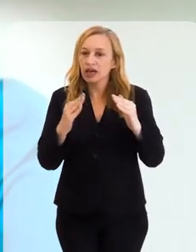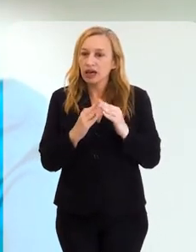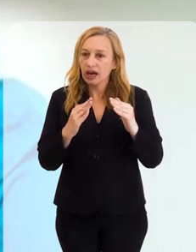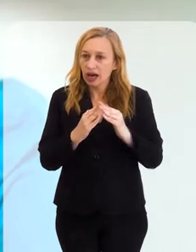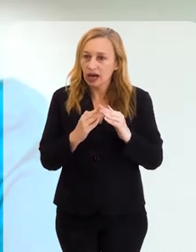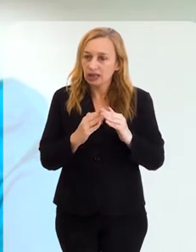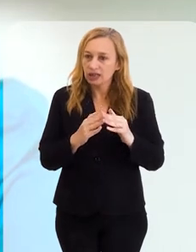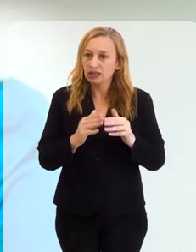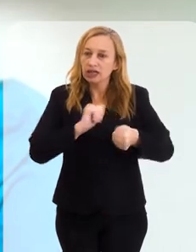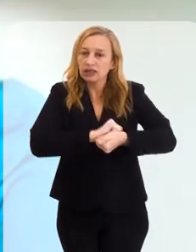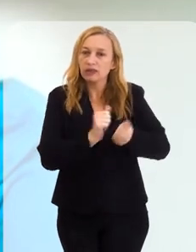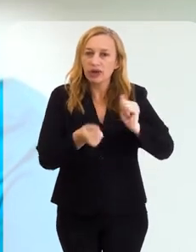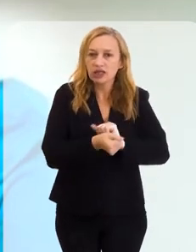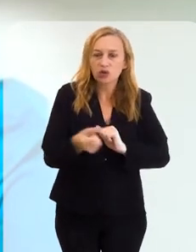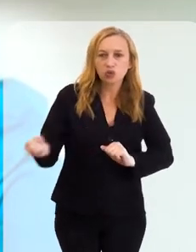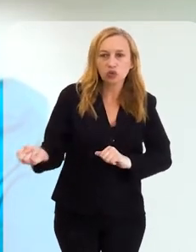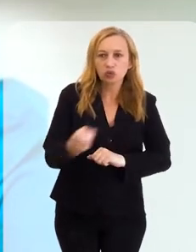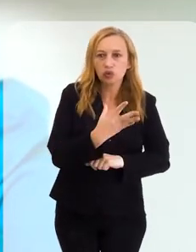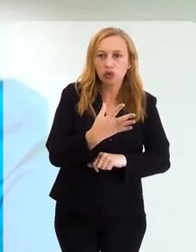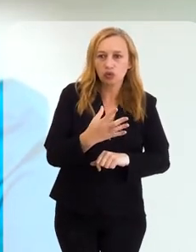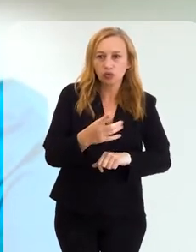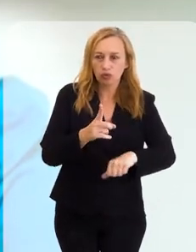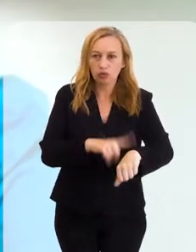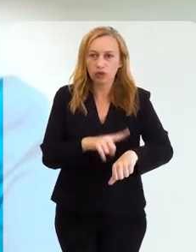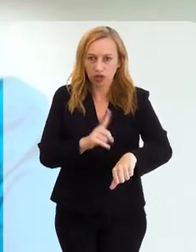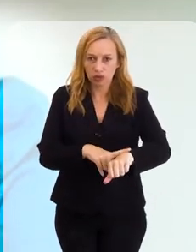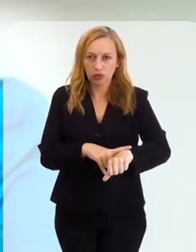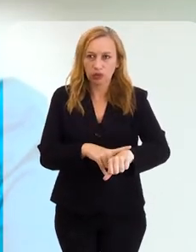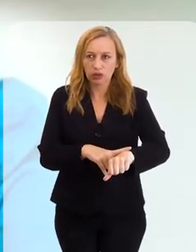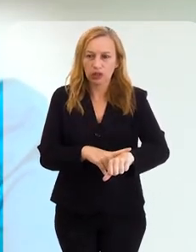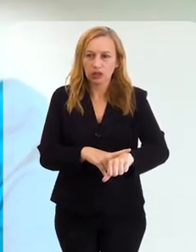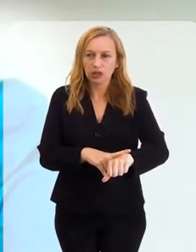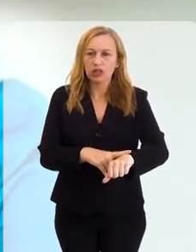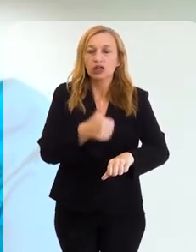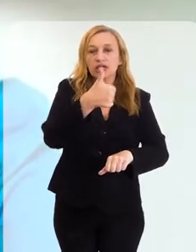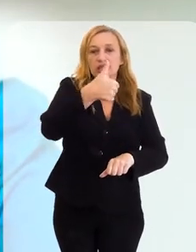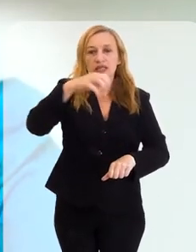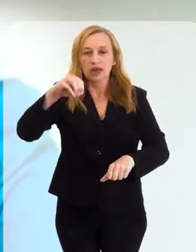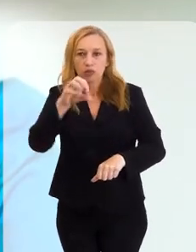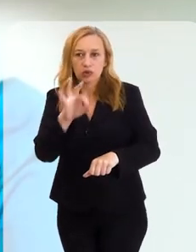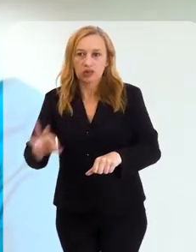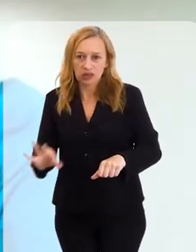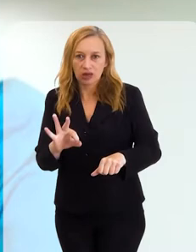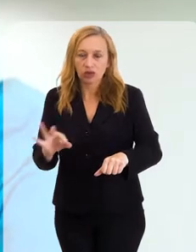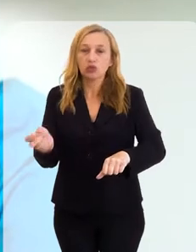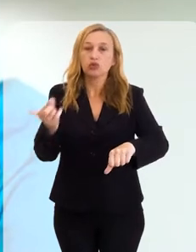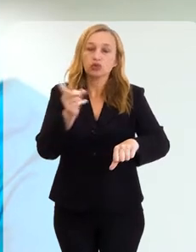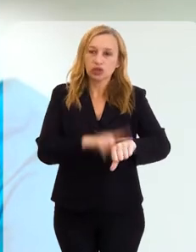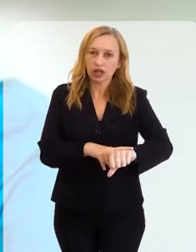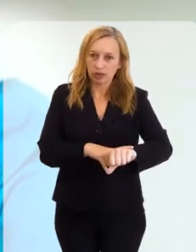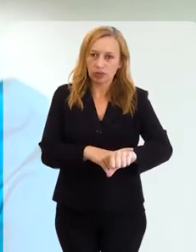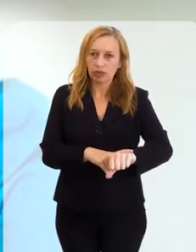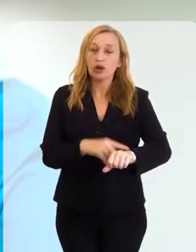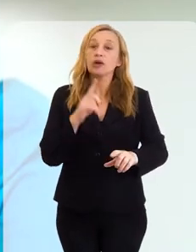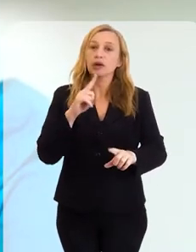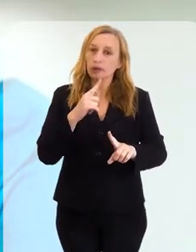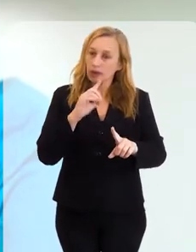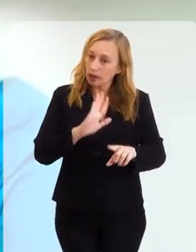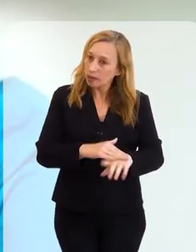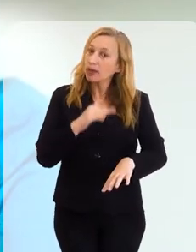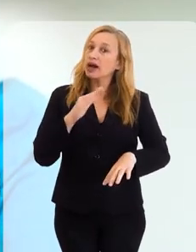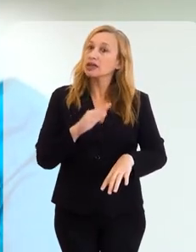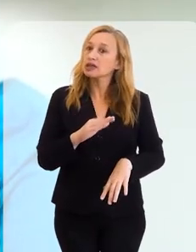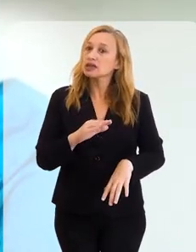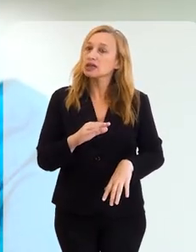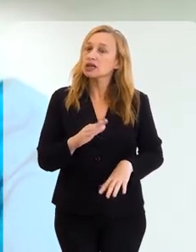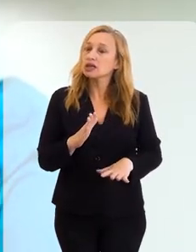a sobrevivência nesse contexto de confinamento e trabalhar a partir de casa 100% do tempo